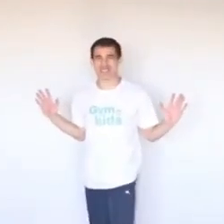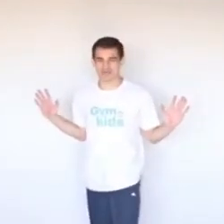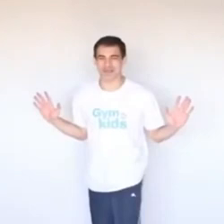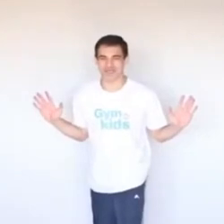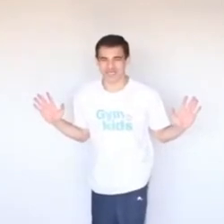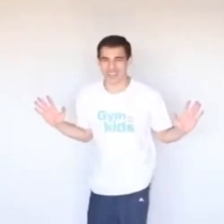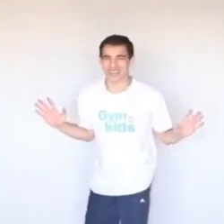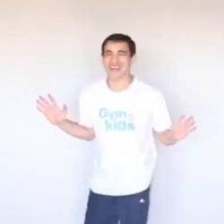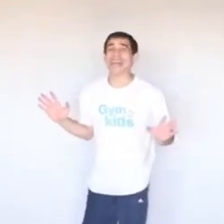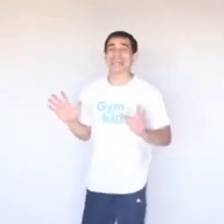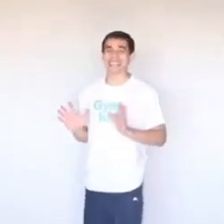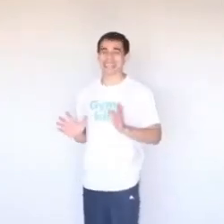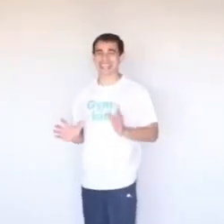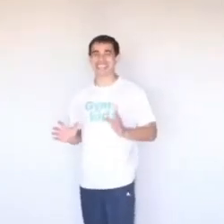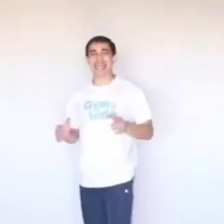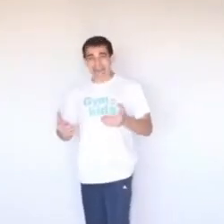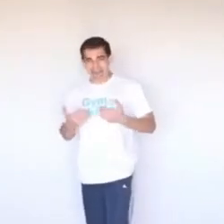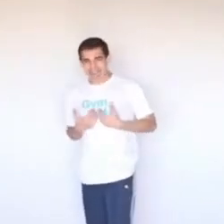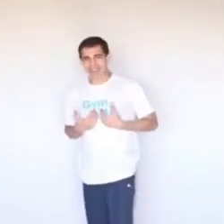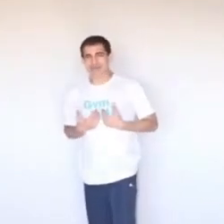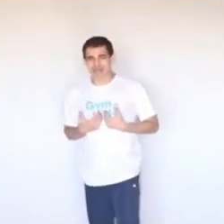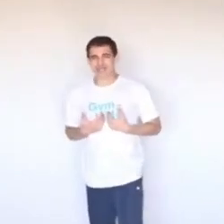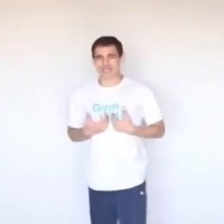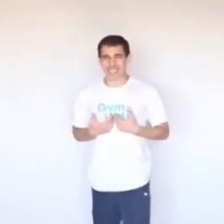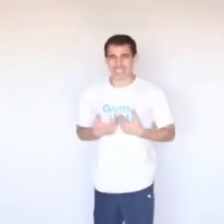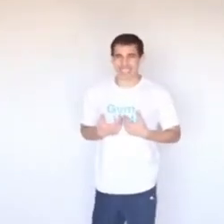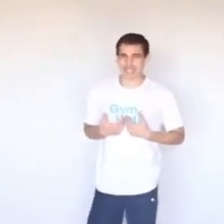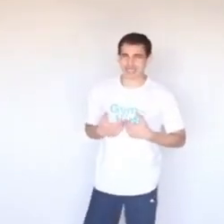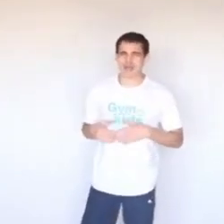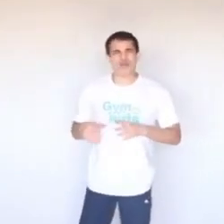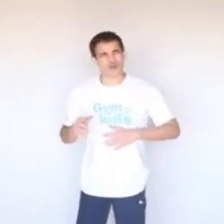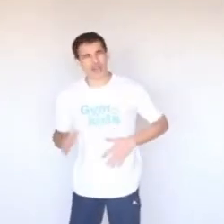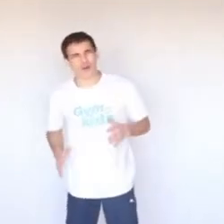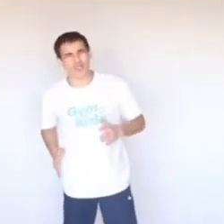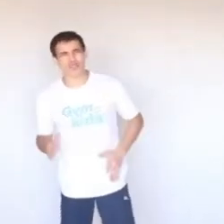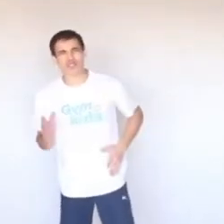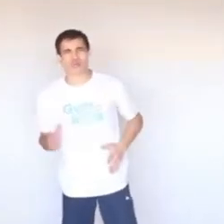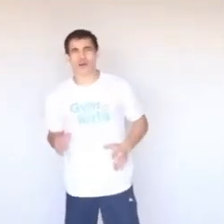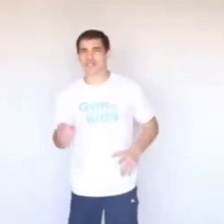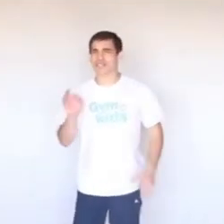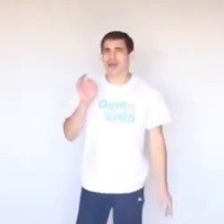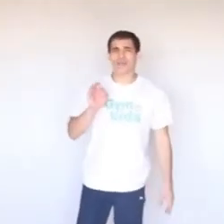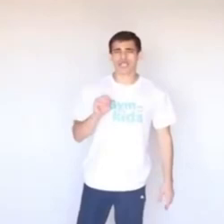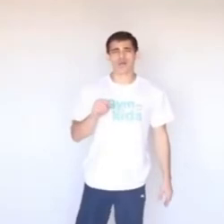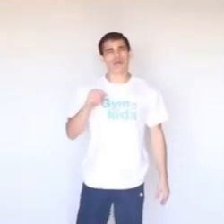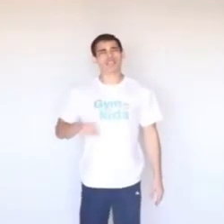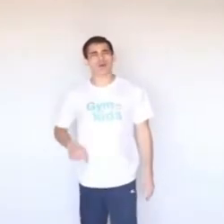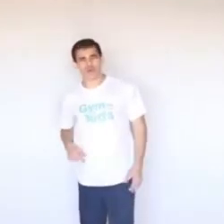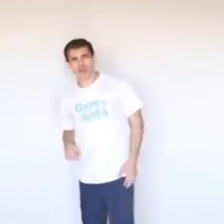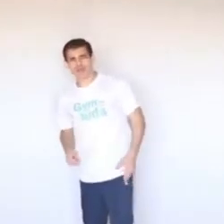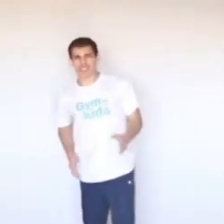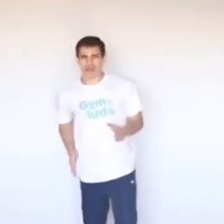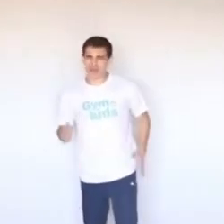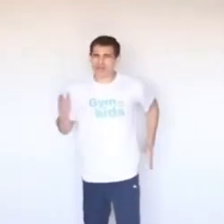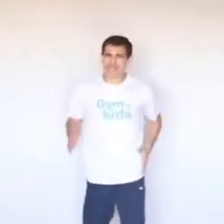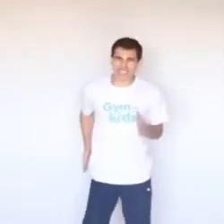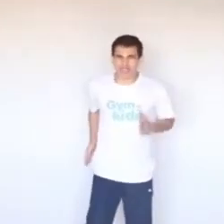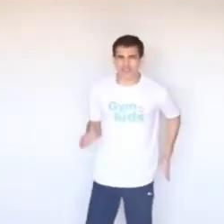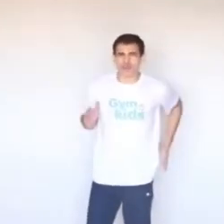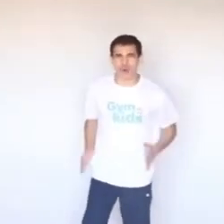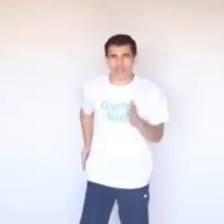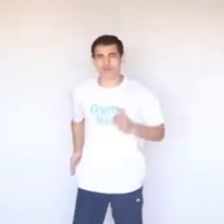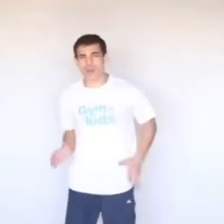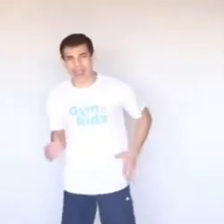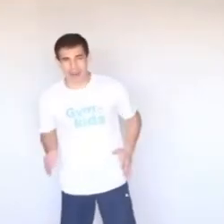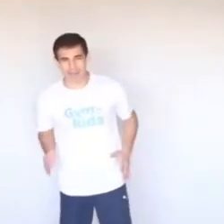relógio falou que a gente terminou o nosso treino. Excelente. A que eu mais gostei, crianças, foi a corrida dos esportes. Principalmente a última repetição que